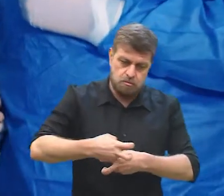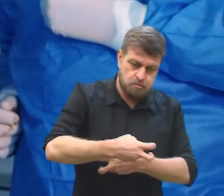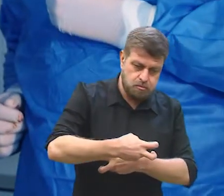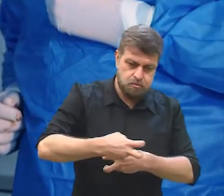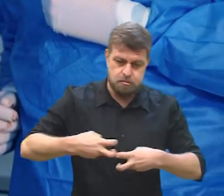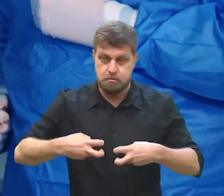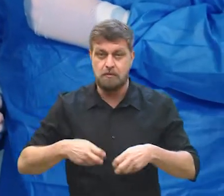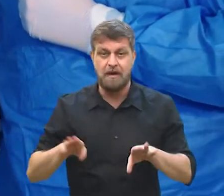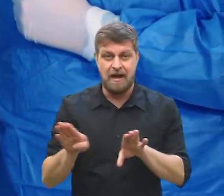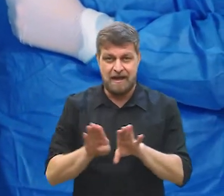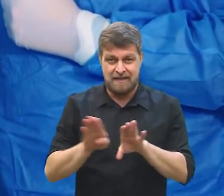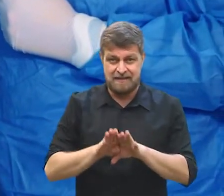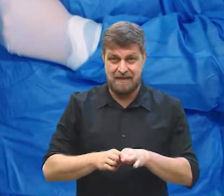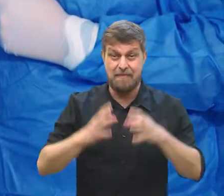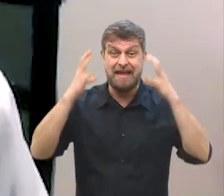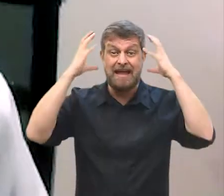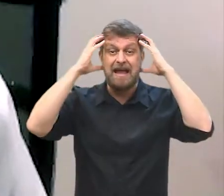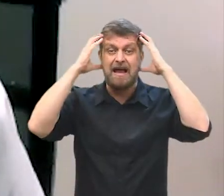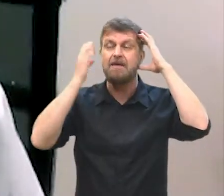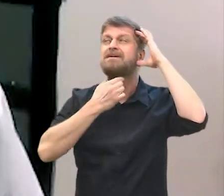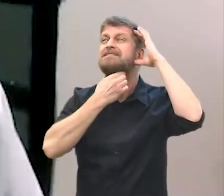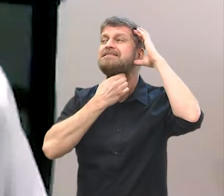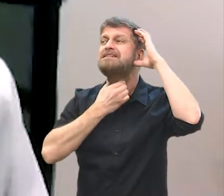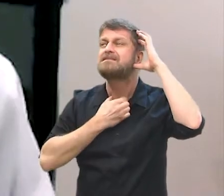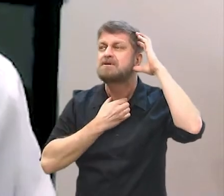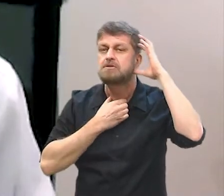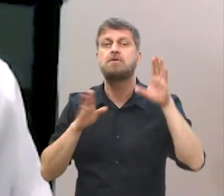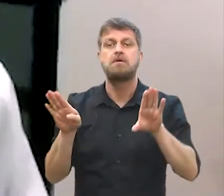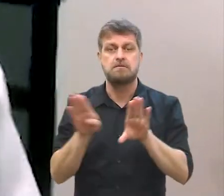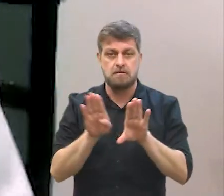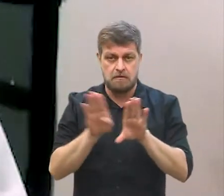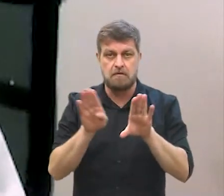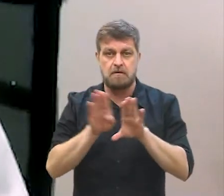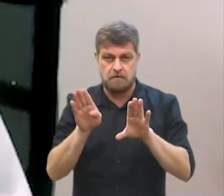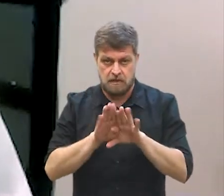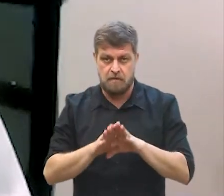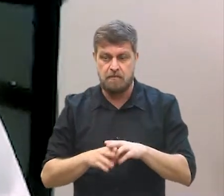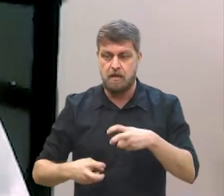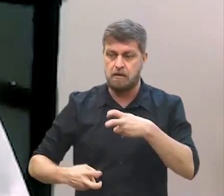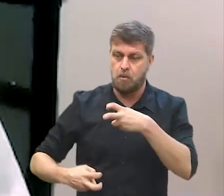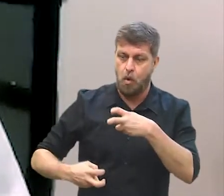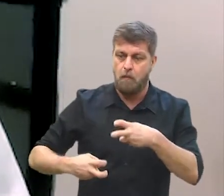hoje são as cirurgias de cabeça e pescoço por robótica,